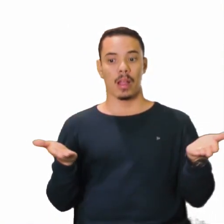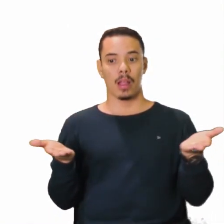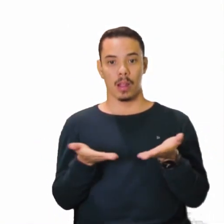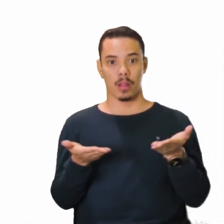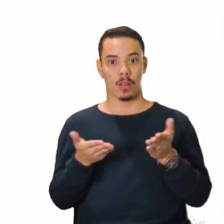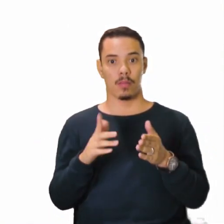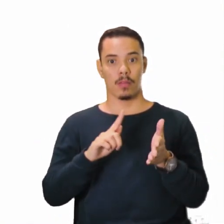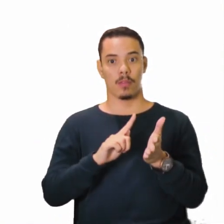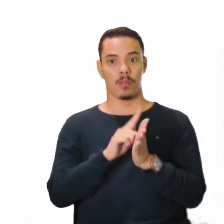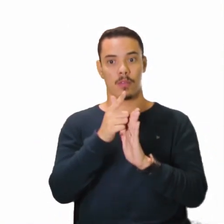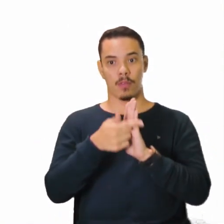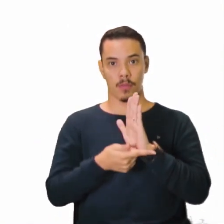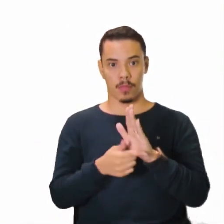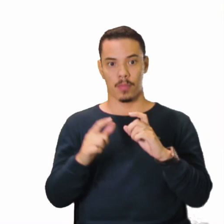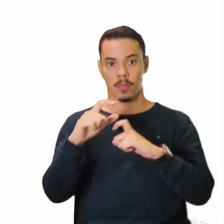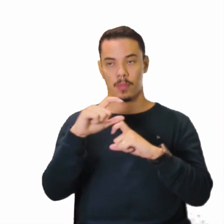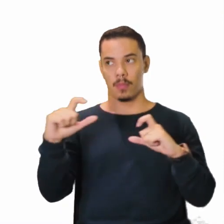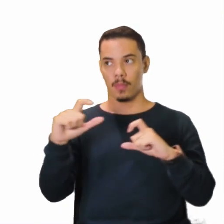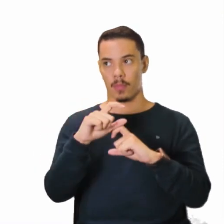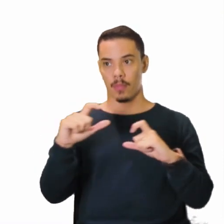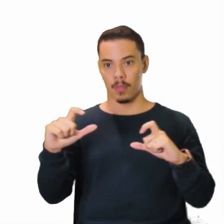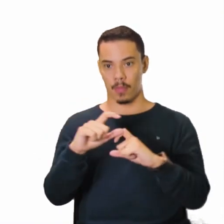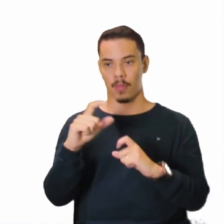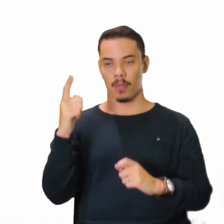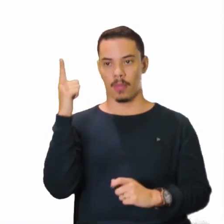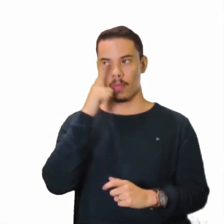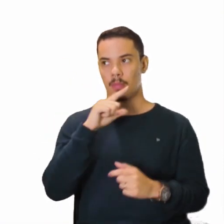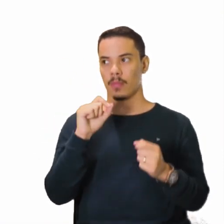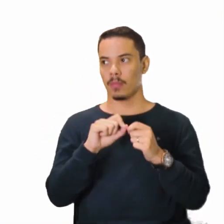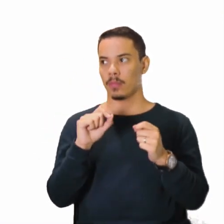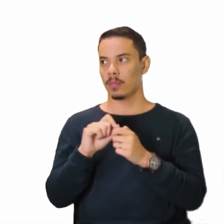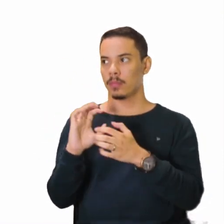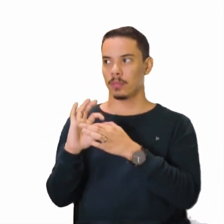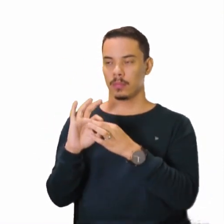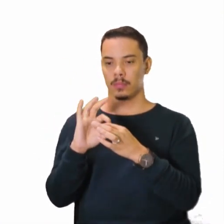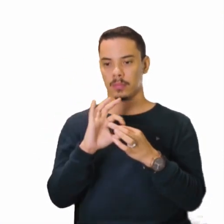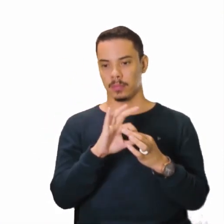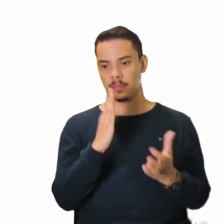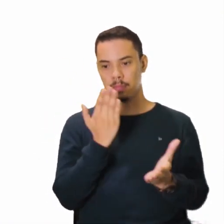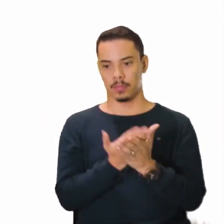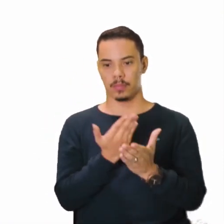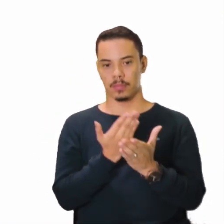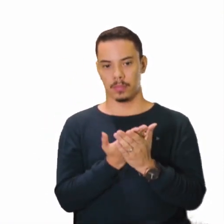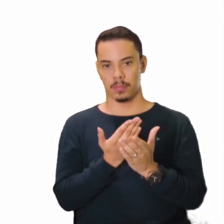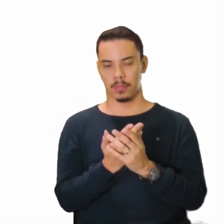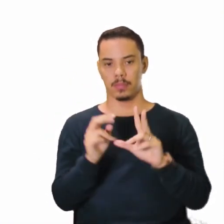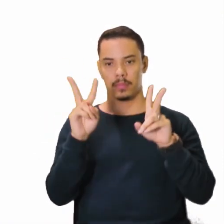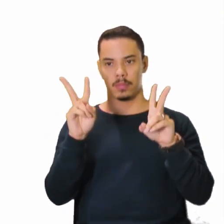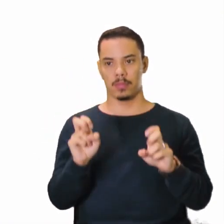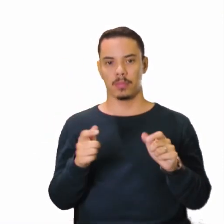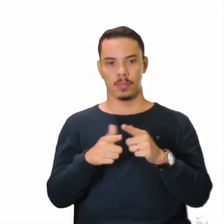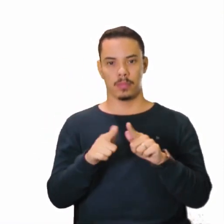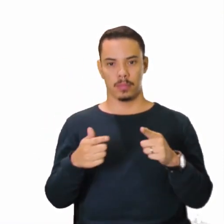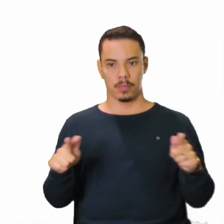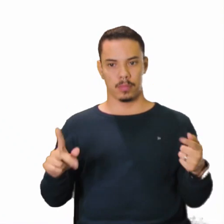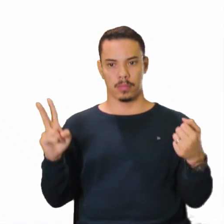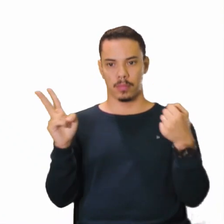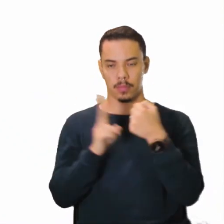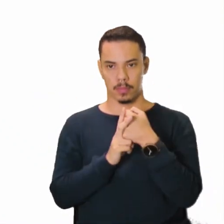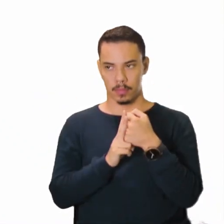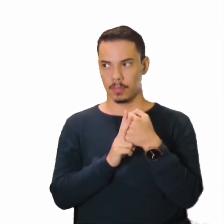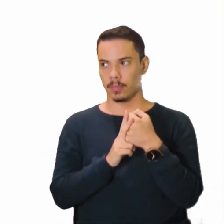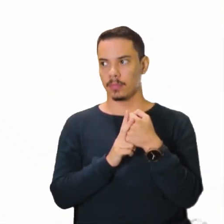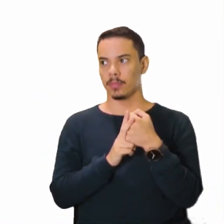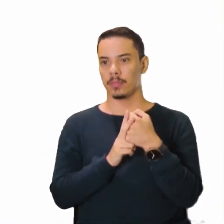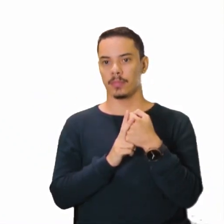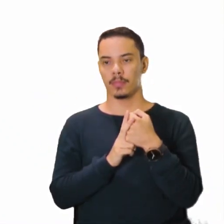agora o gênero tirinha para contextualizar o estudo sobre essa classe gramatical que é o verbo. Vamos